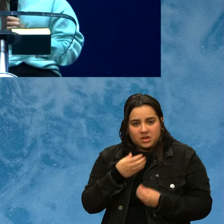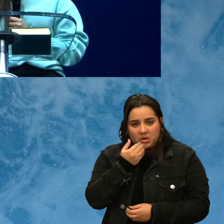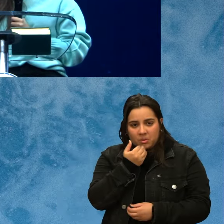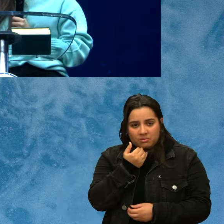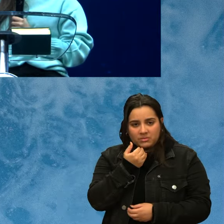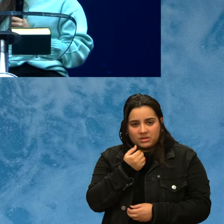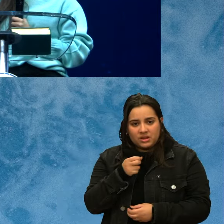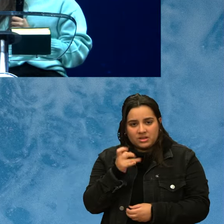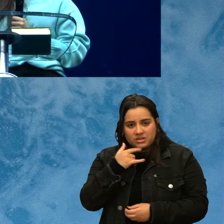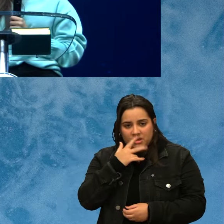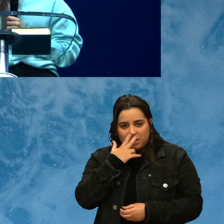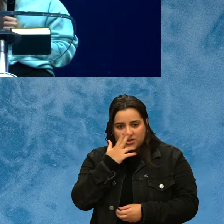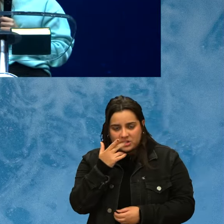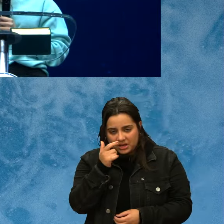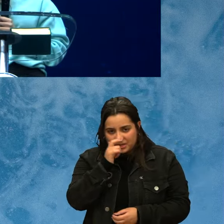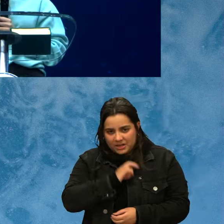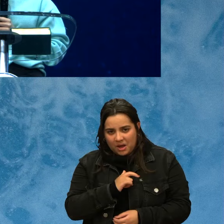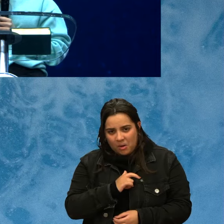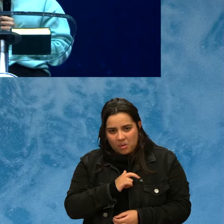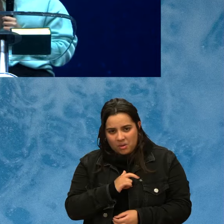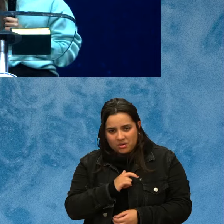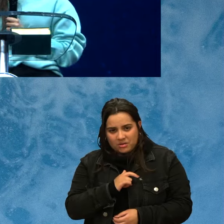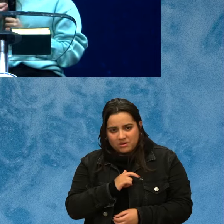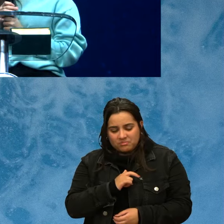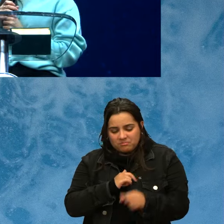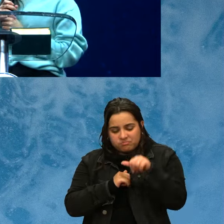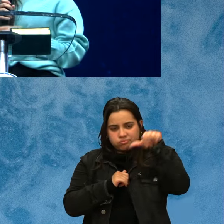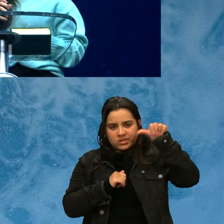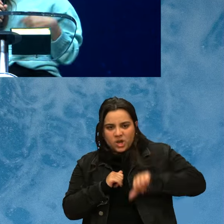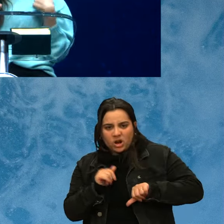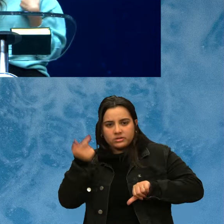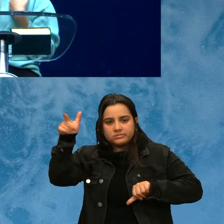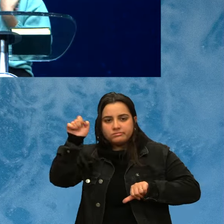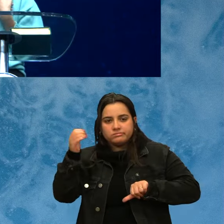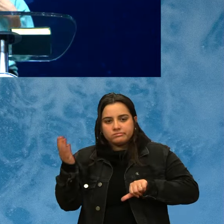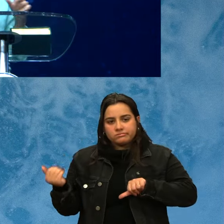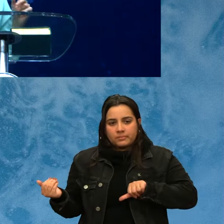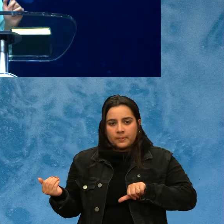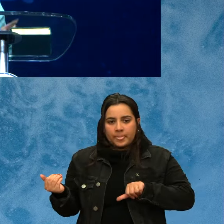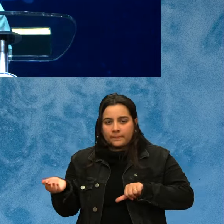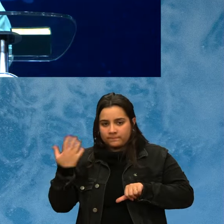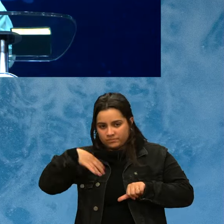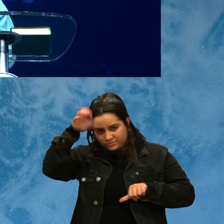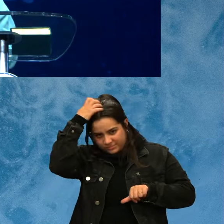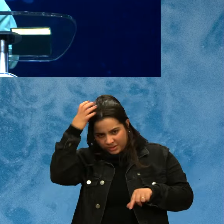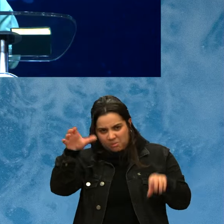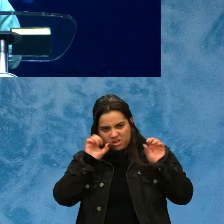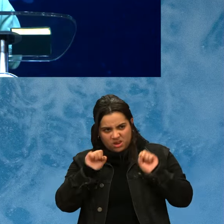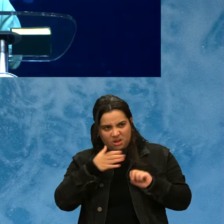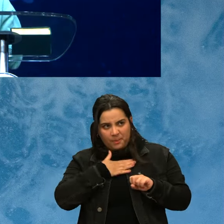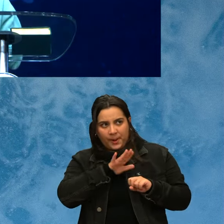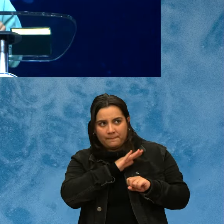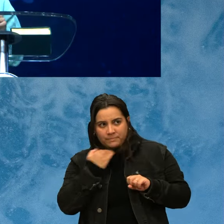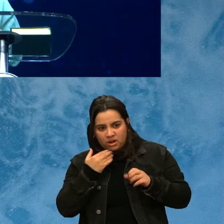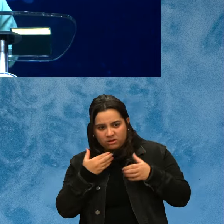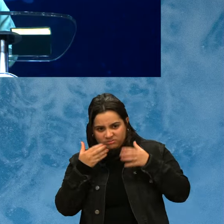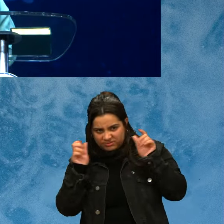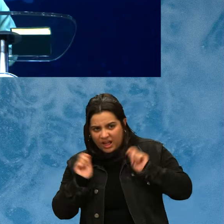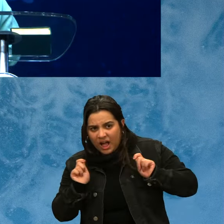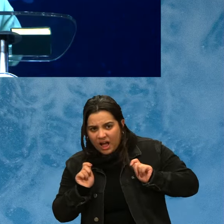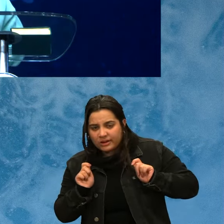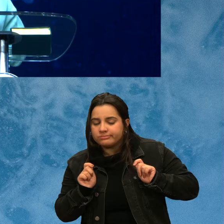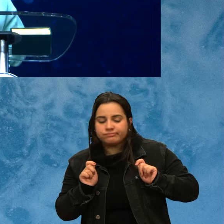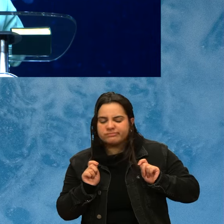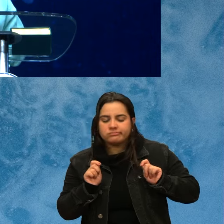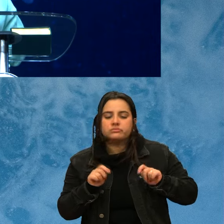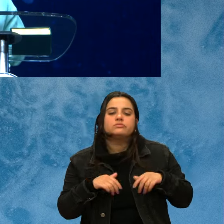achar menos saudáveis que os outros jovens da mesma idade, o rei poderia pedir a minha cabeça por causa de vocês. Daniel disse então ao homem